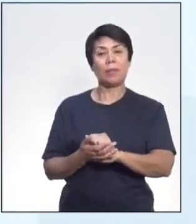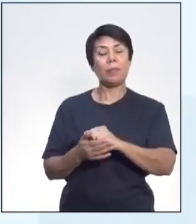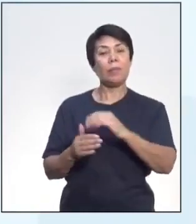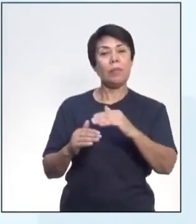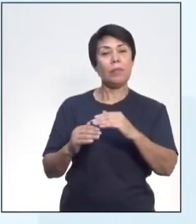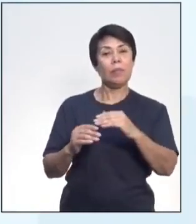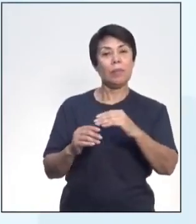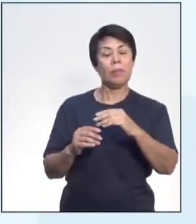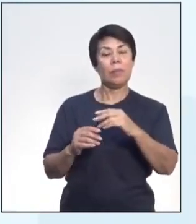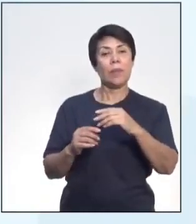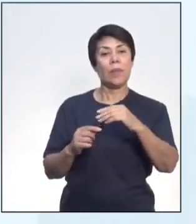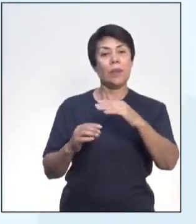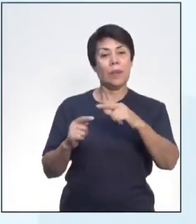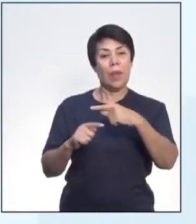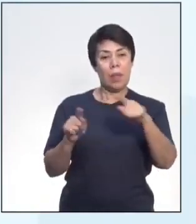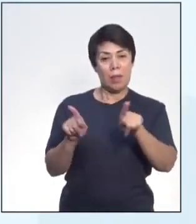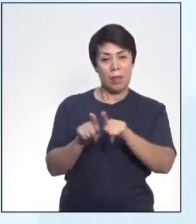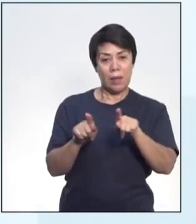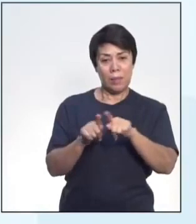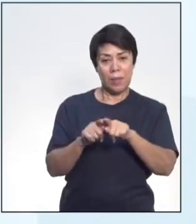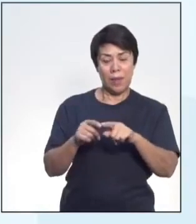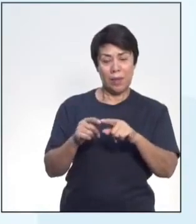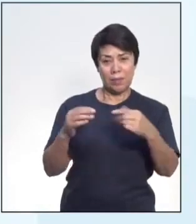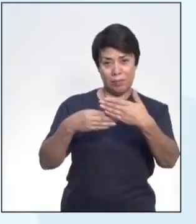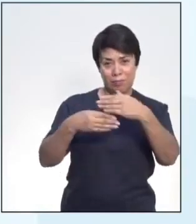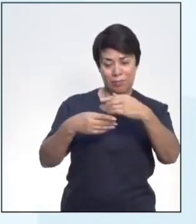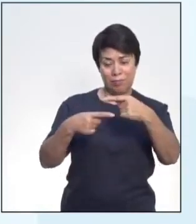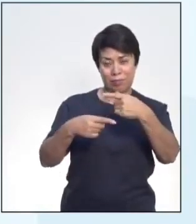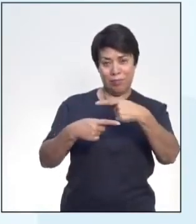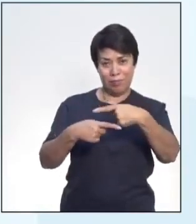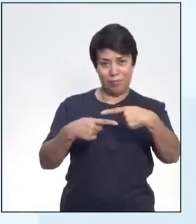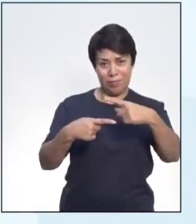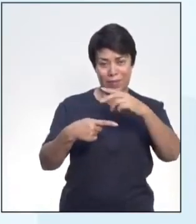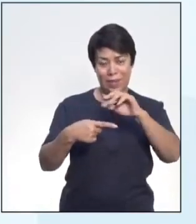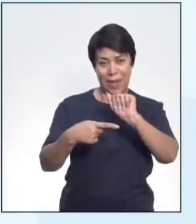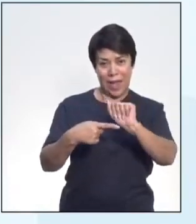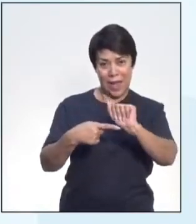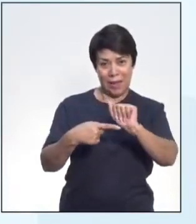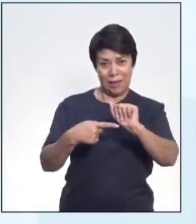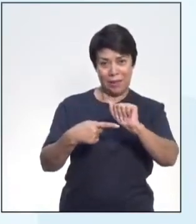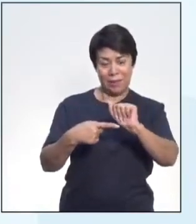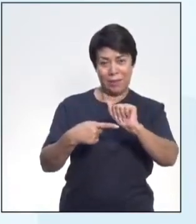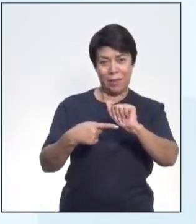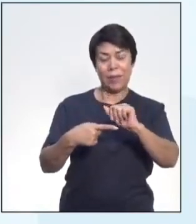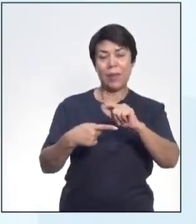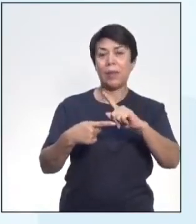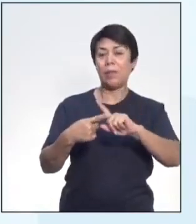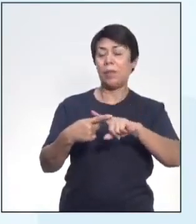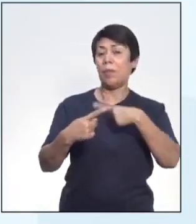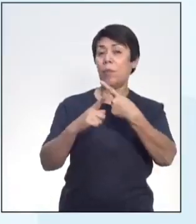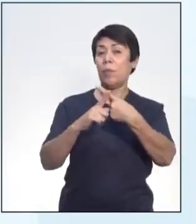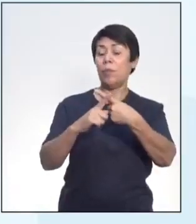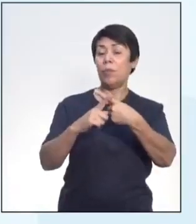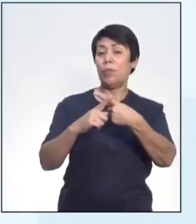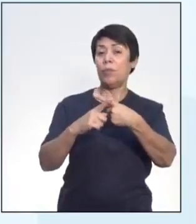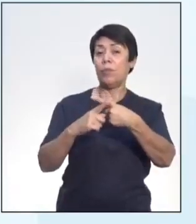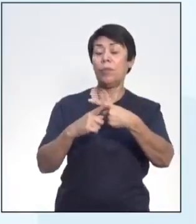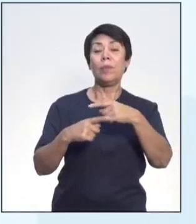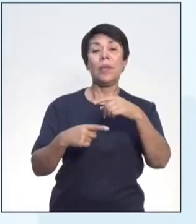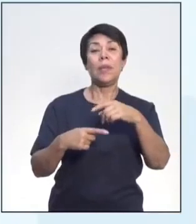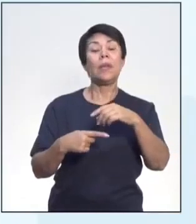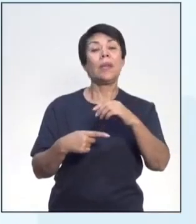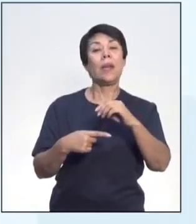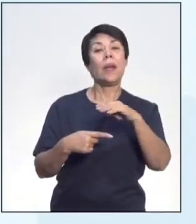sobre a concentração de A elevado ao A minúsculo, que multiplica a concentração do